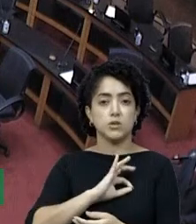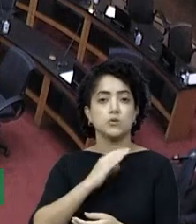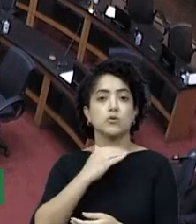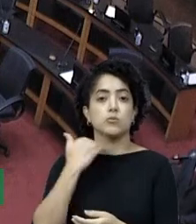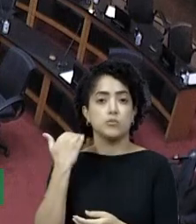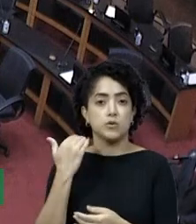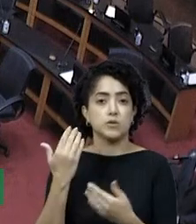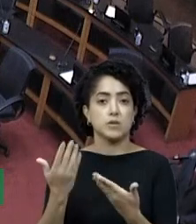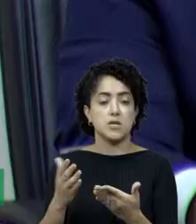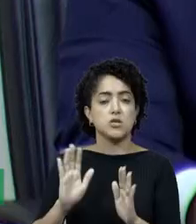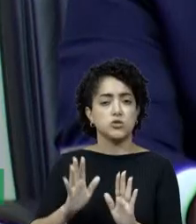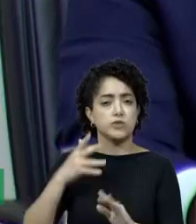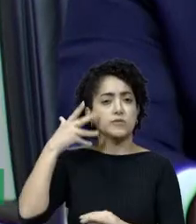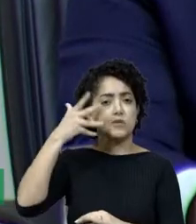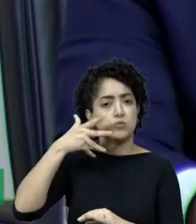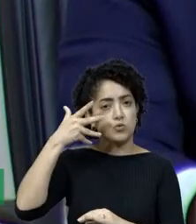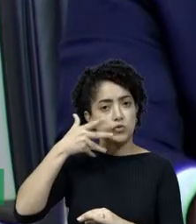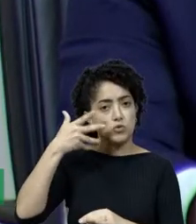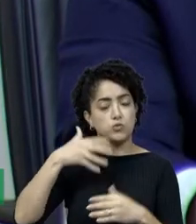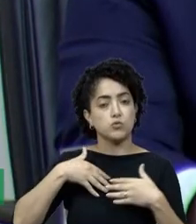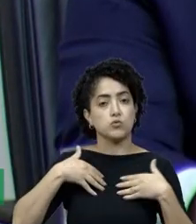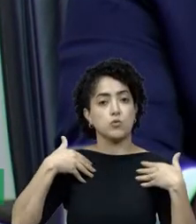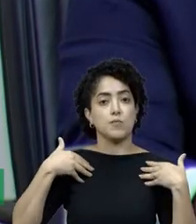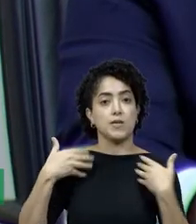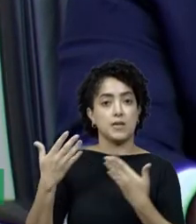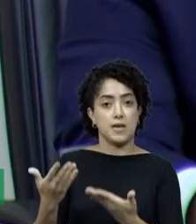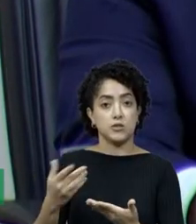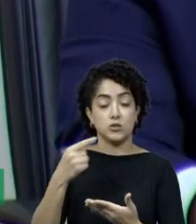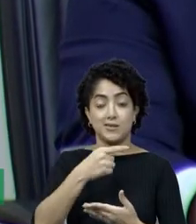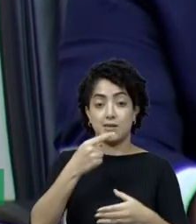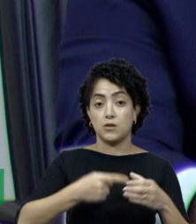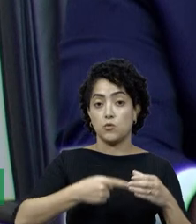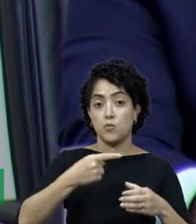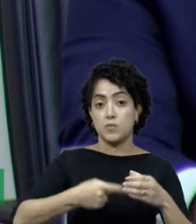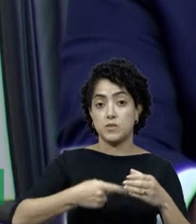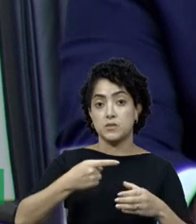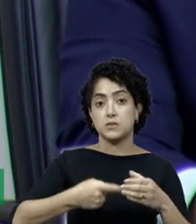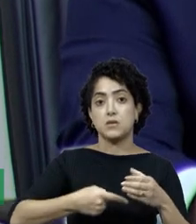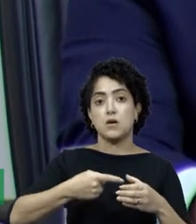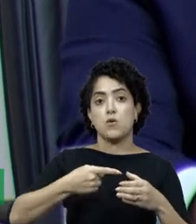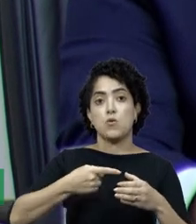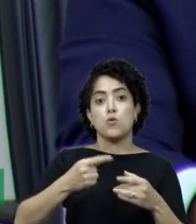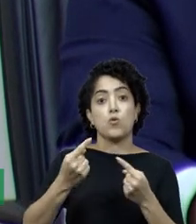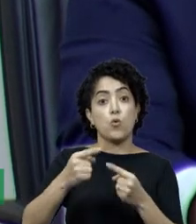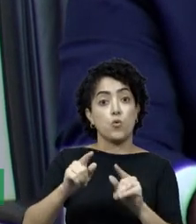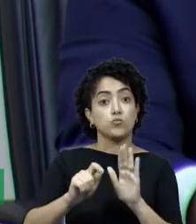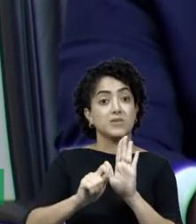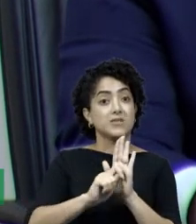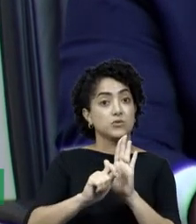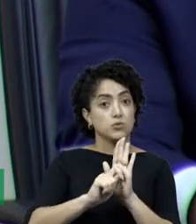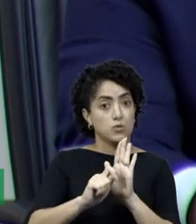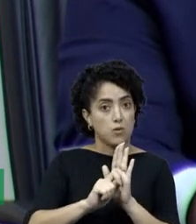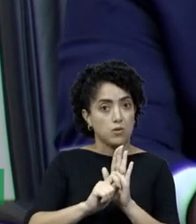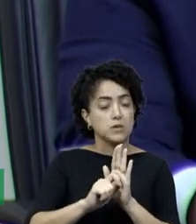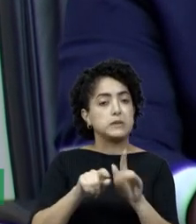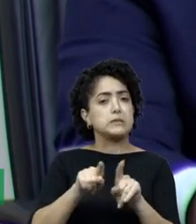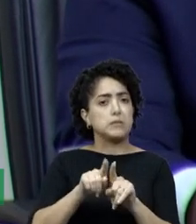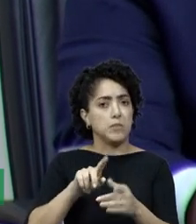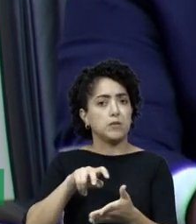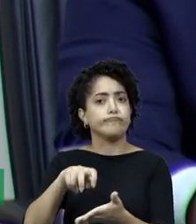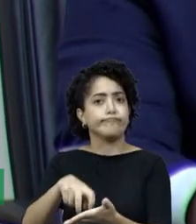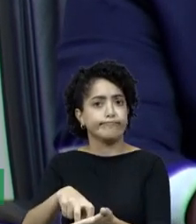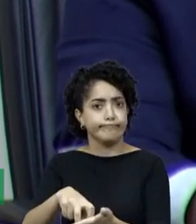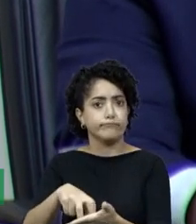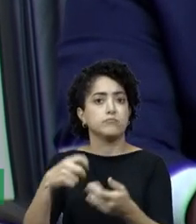fizemos aqui um pronunciamento e, de fato, na nossa Comissão de Combate e Prevenção às Drogas também entra a questão da repressão, e isso